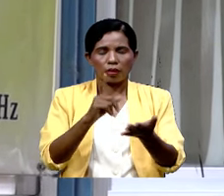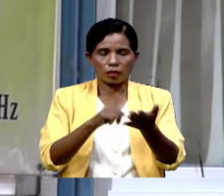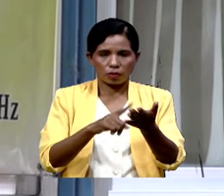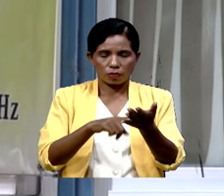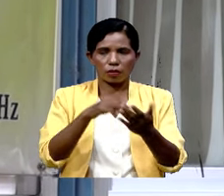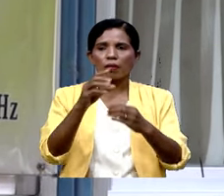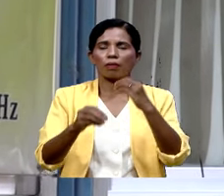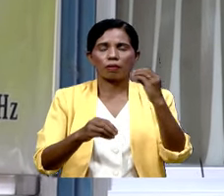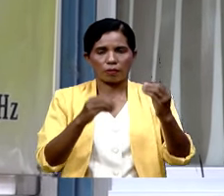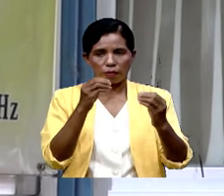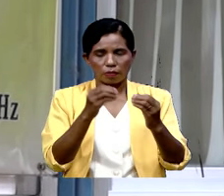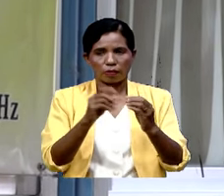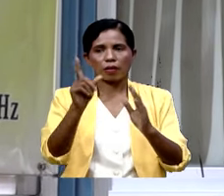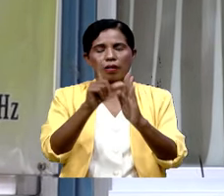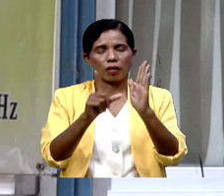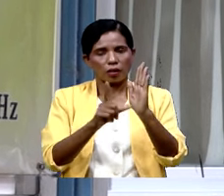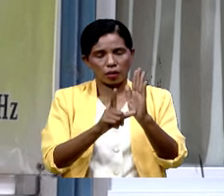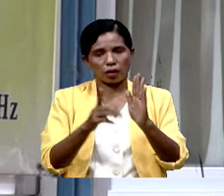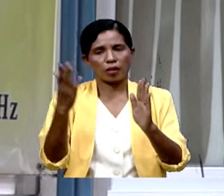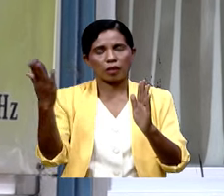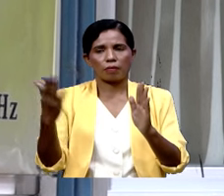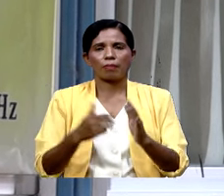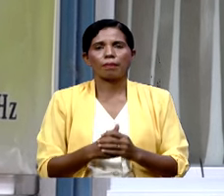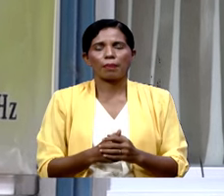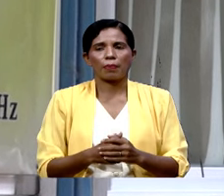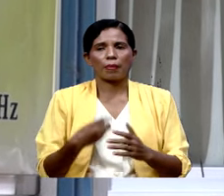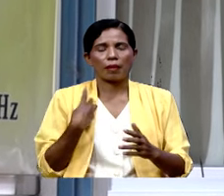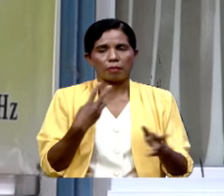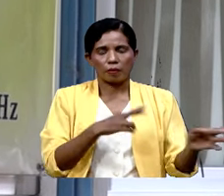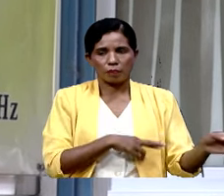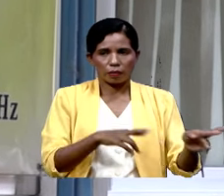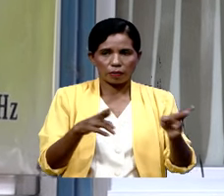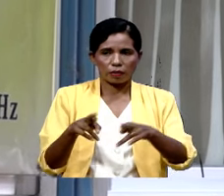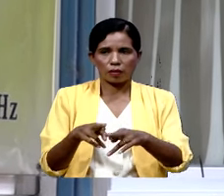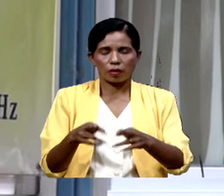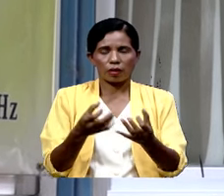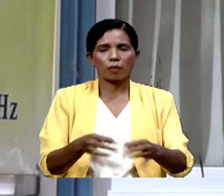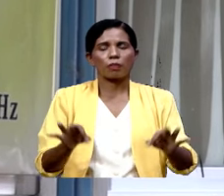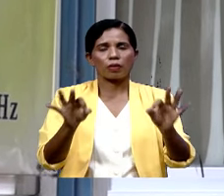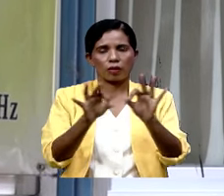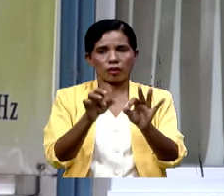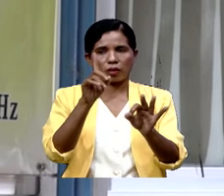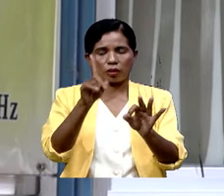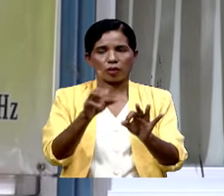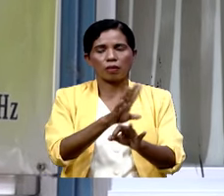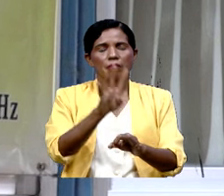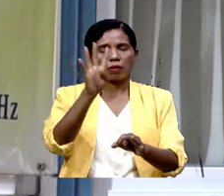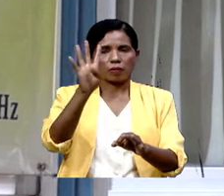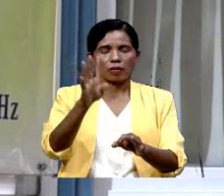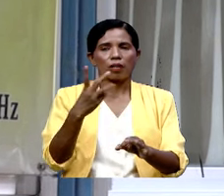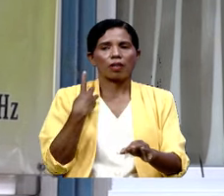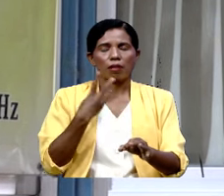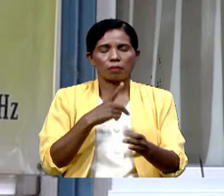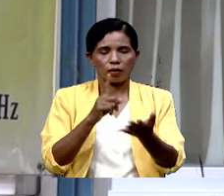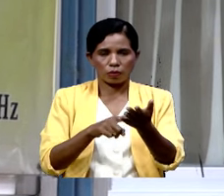ba lenerasi. Ne amen pronto no ne idone saidu ni prioridade ida pa 4 mandato atau